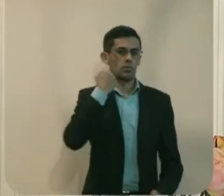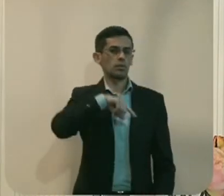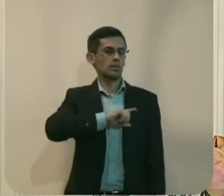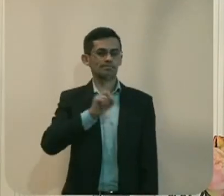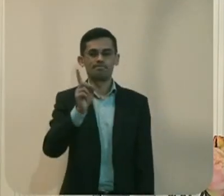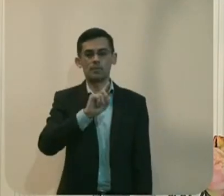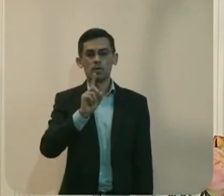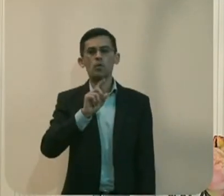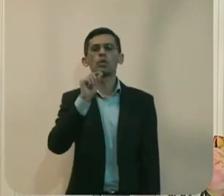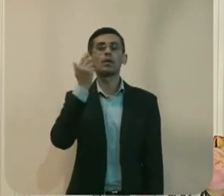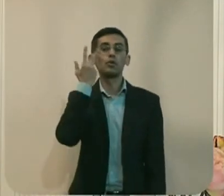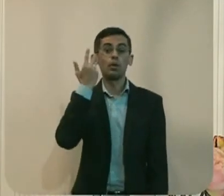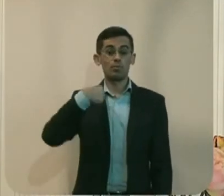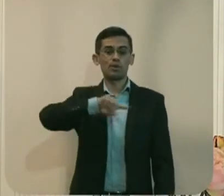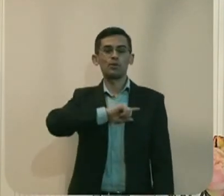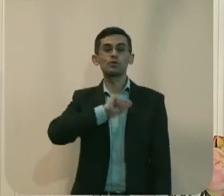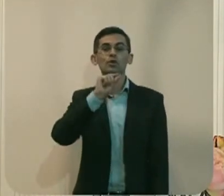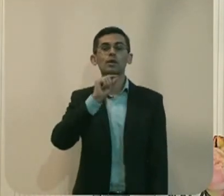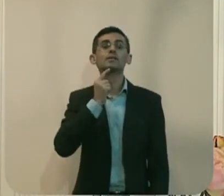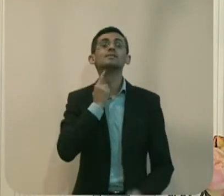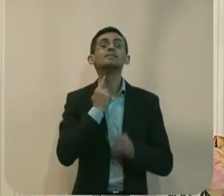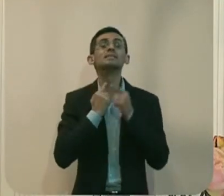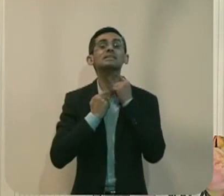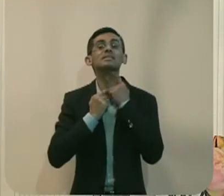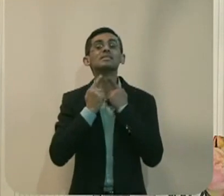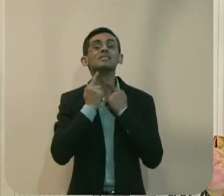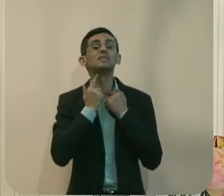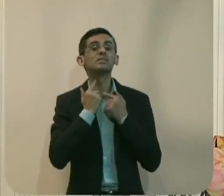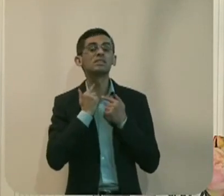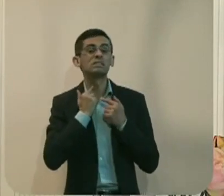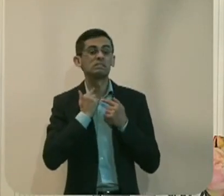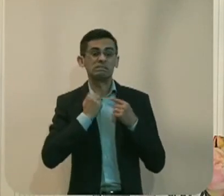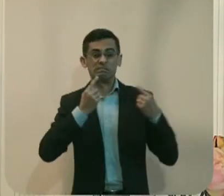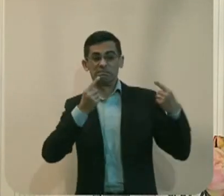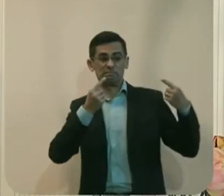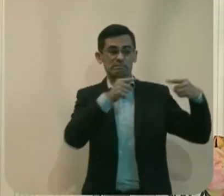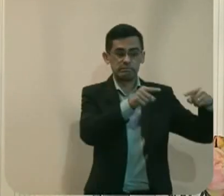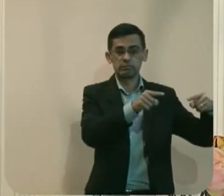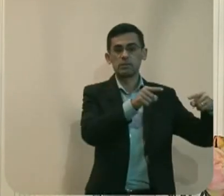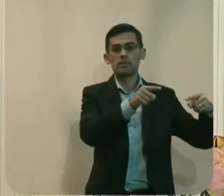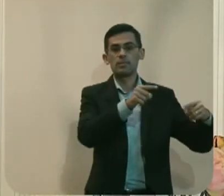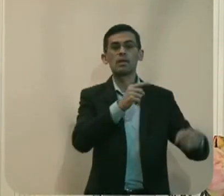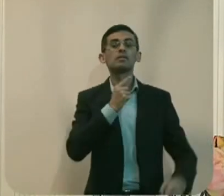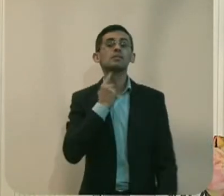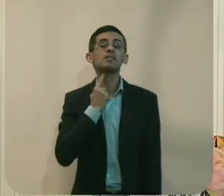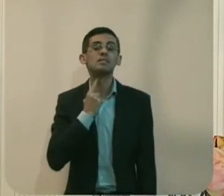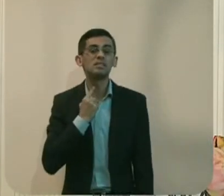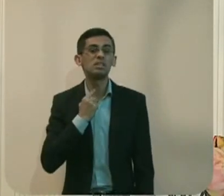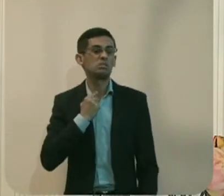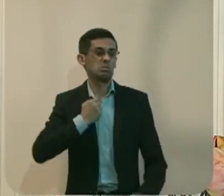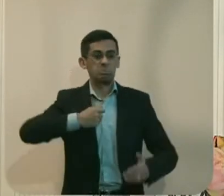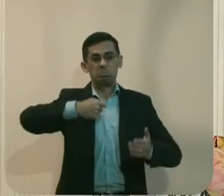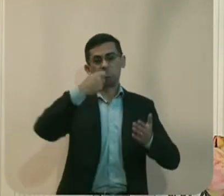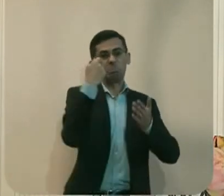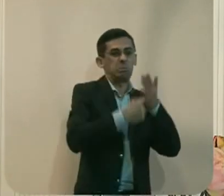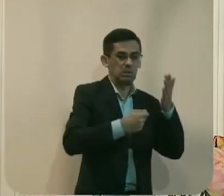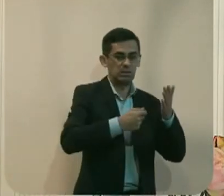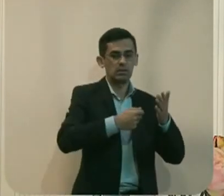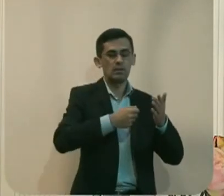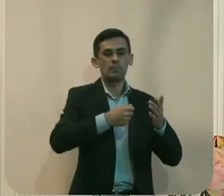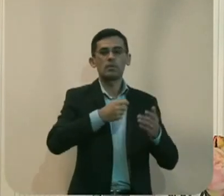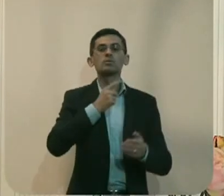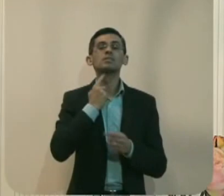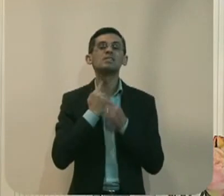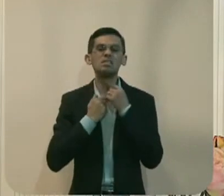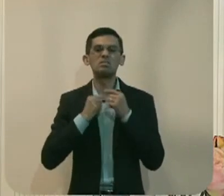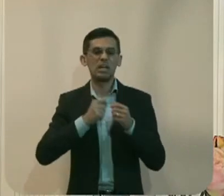que é natural para nós? É o desejo de compensação, é o desejo de punição,